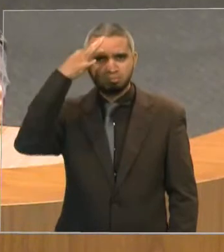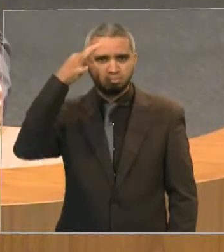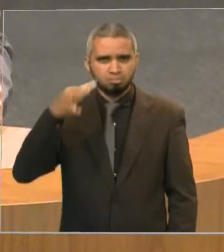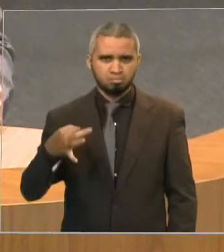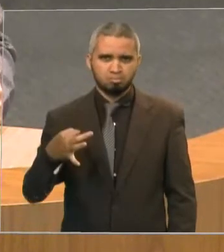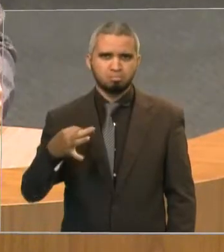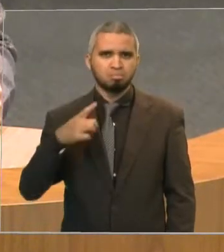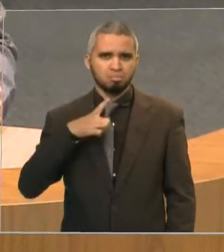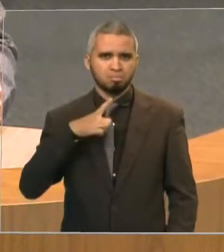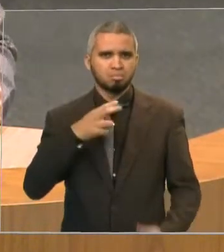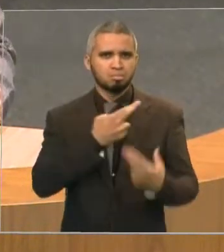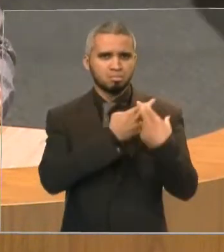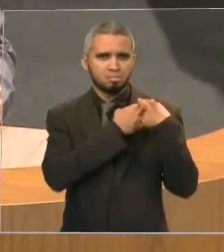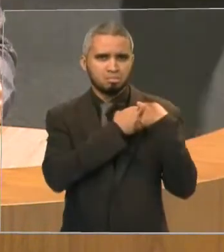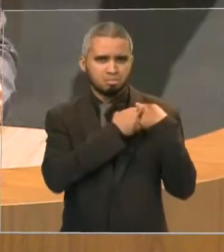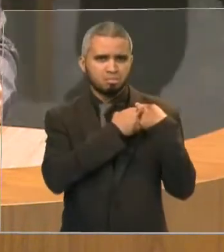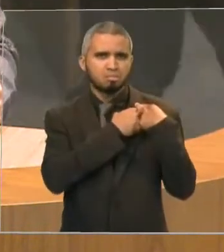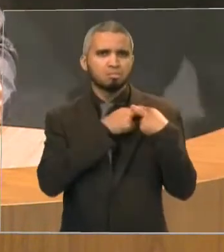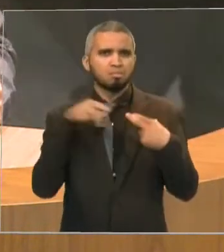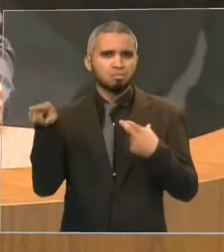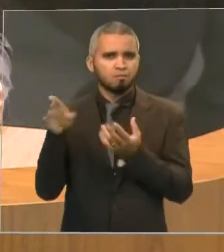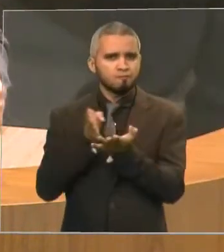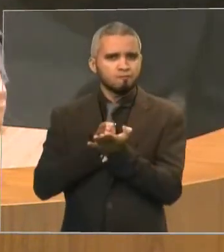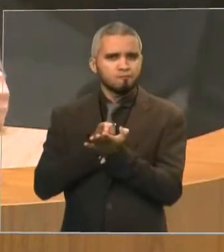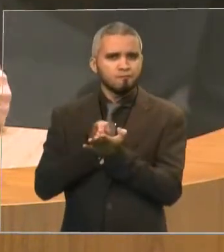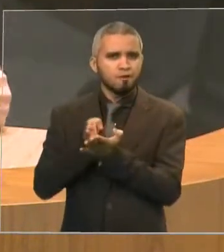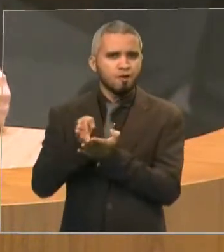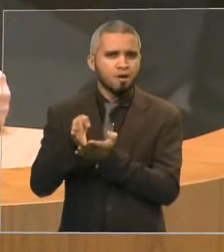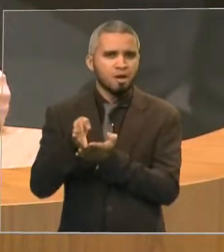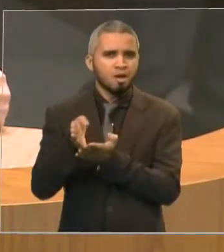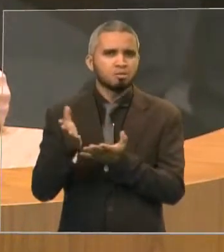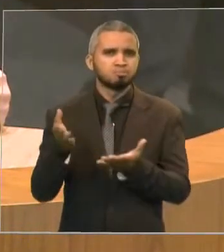Muito responsável, muito fiel, muito leal.